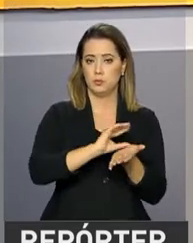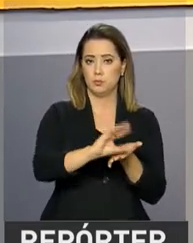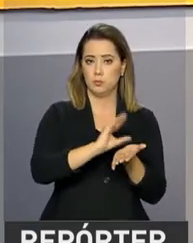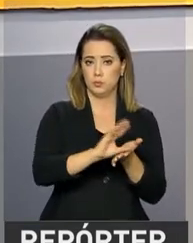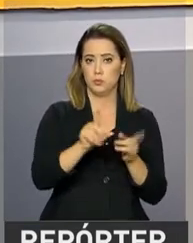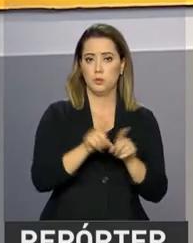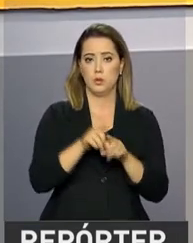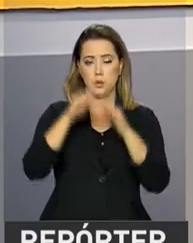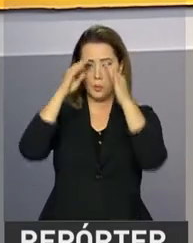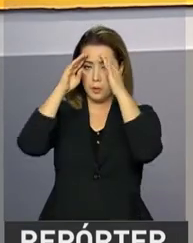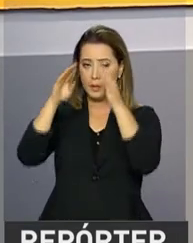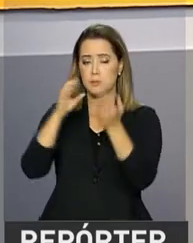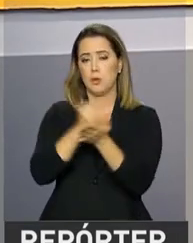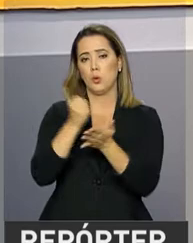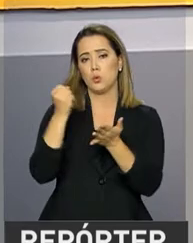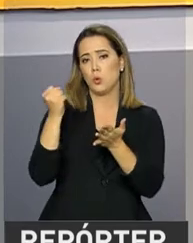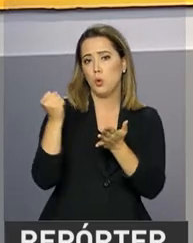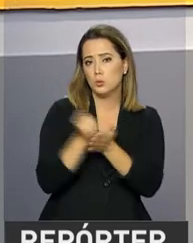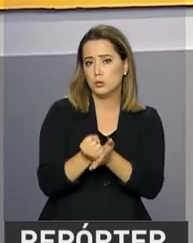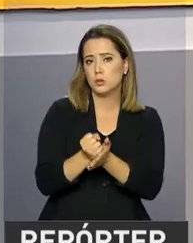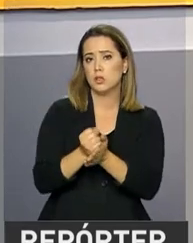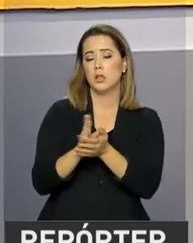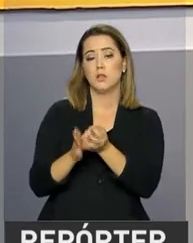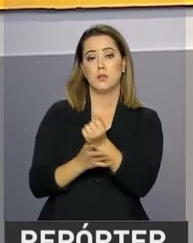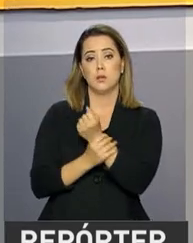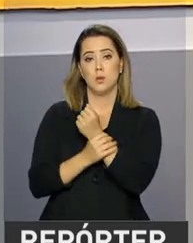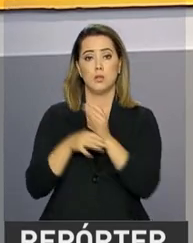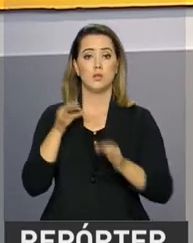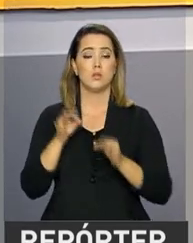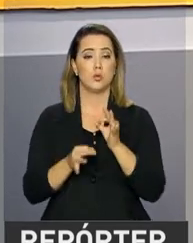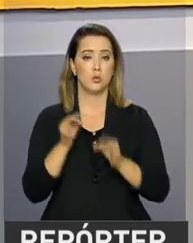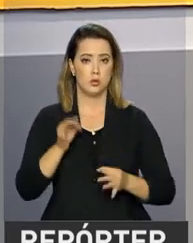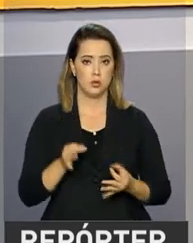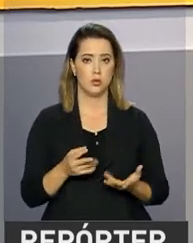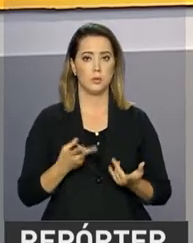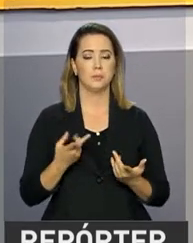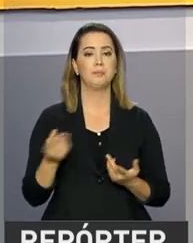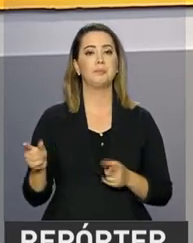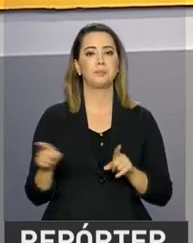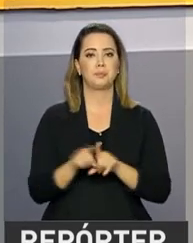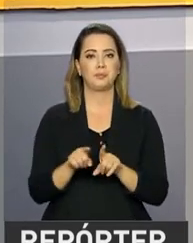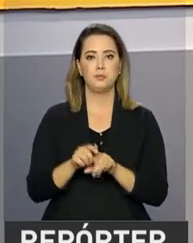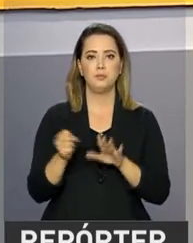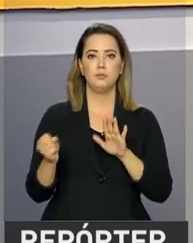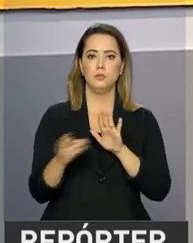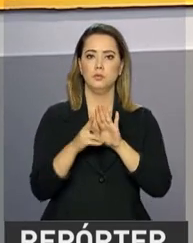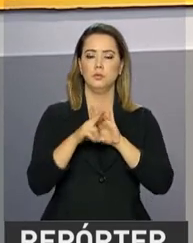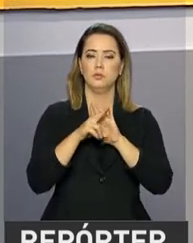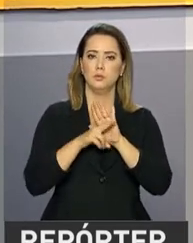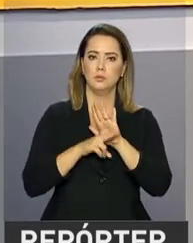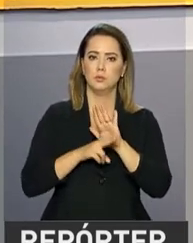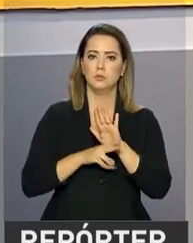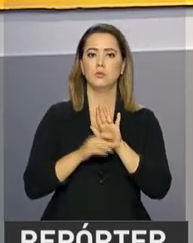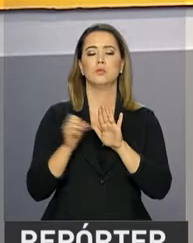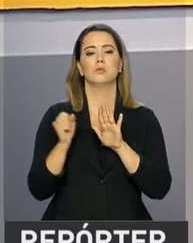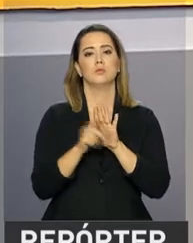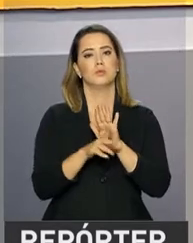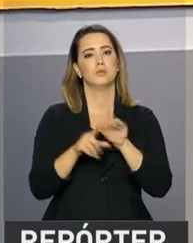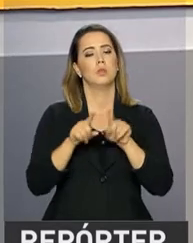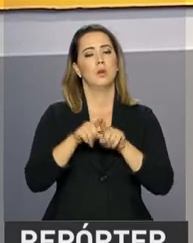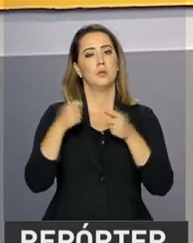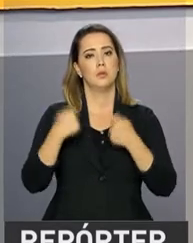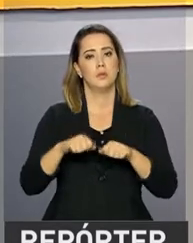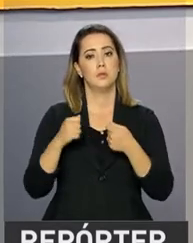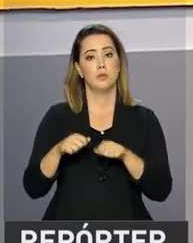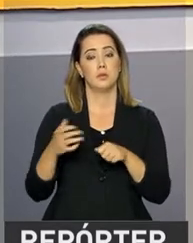contratos ainda de acordo com blairo maggi as reformas que estão sendo promovidas pelo governo federal são necessárias para tirar o